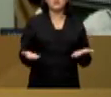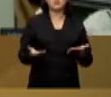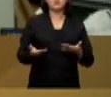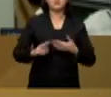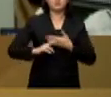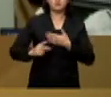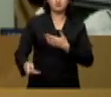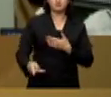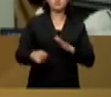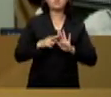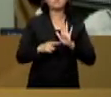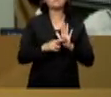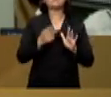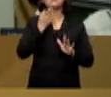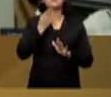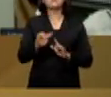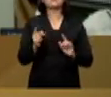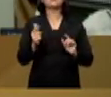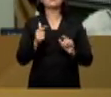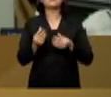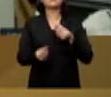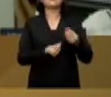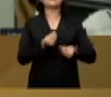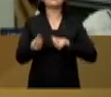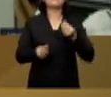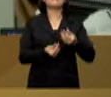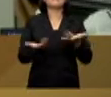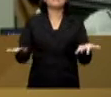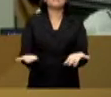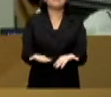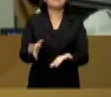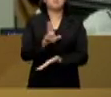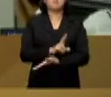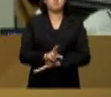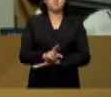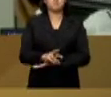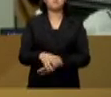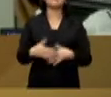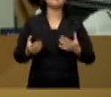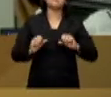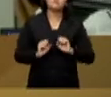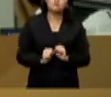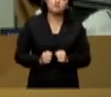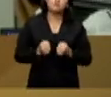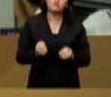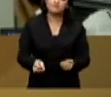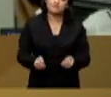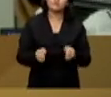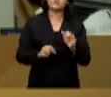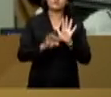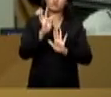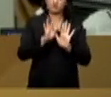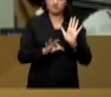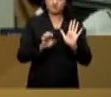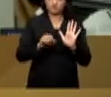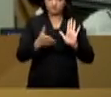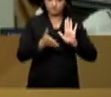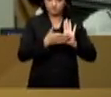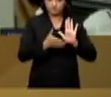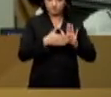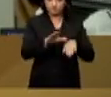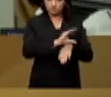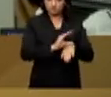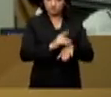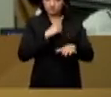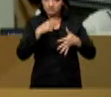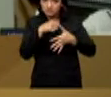a impossibilitar a sua auto-aplicabilidade. Em reforço à tese de que o próprio texto constitucional contém os